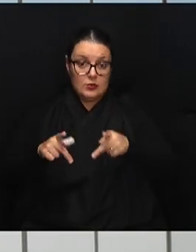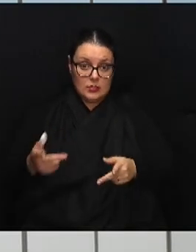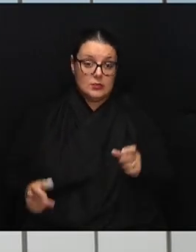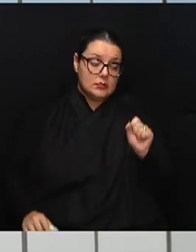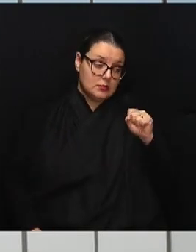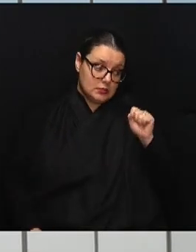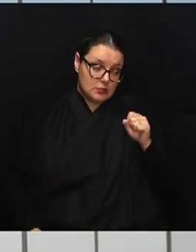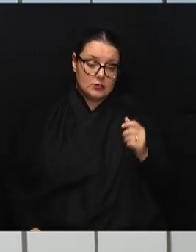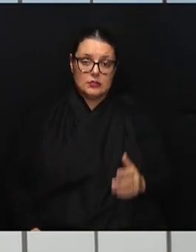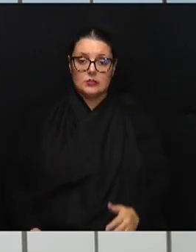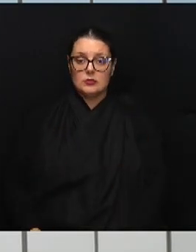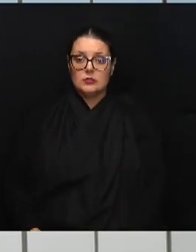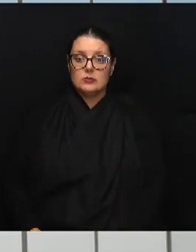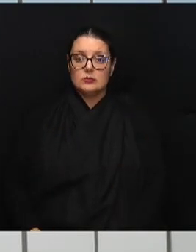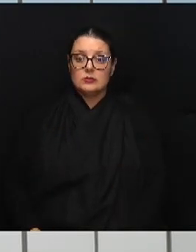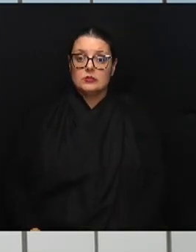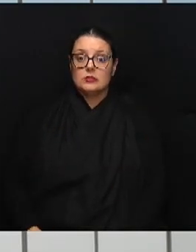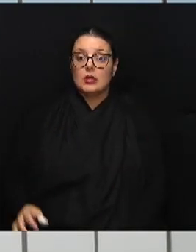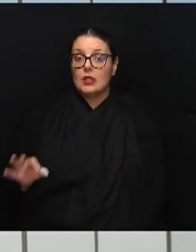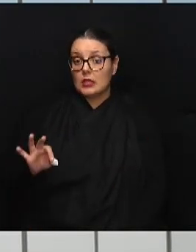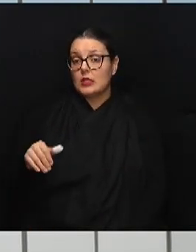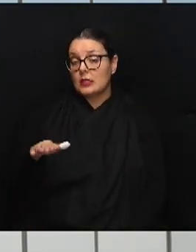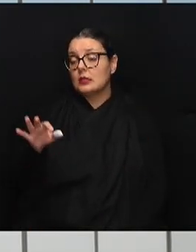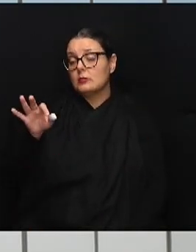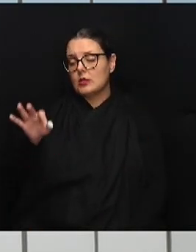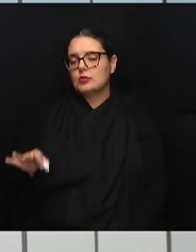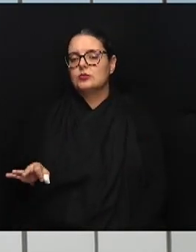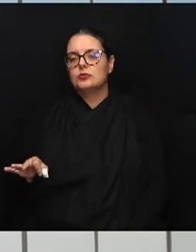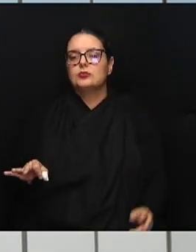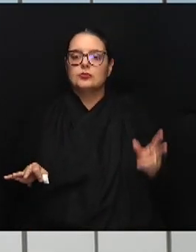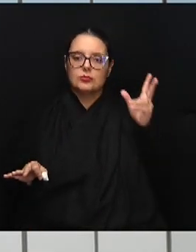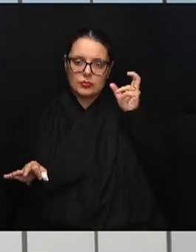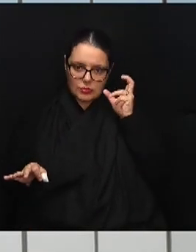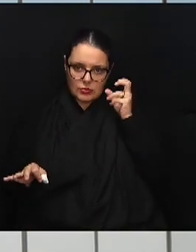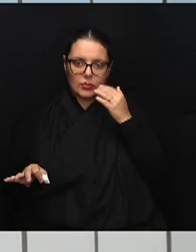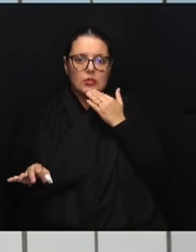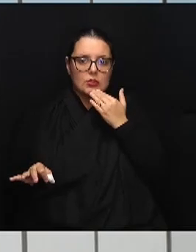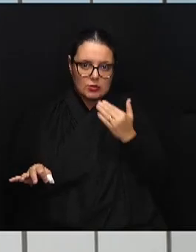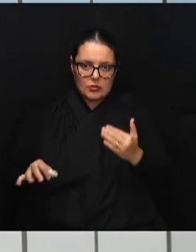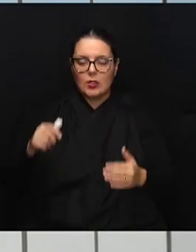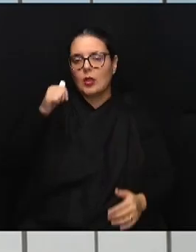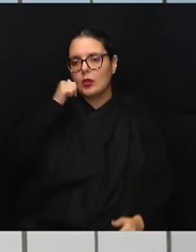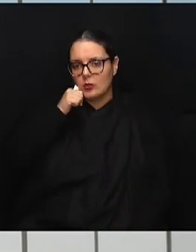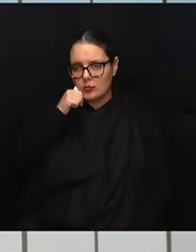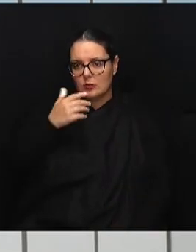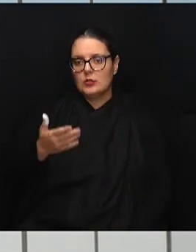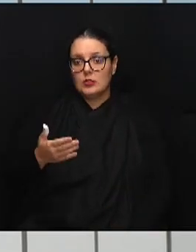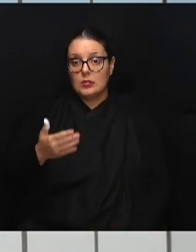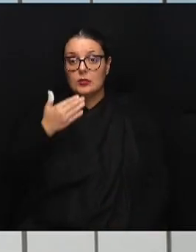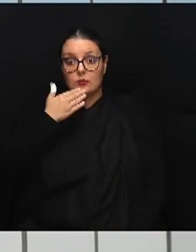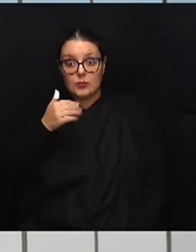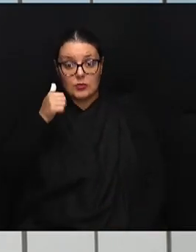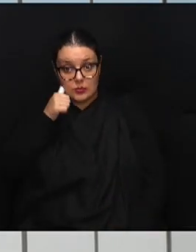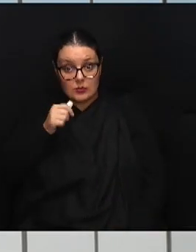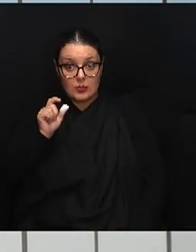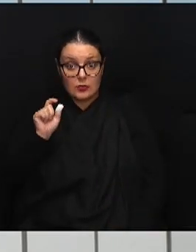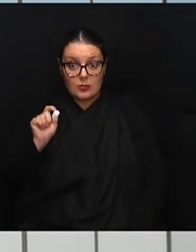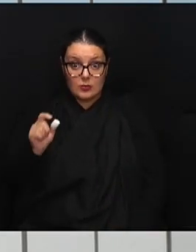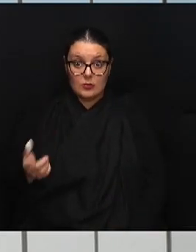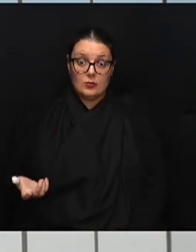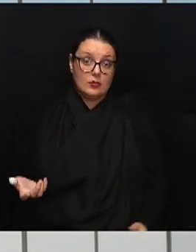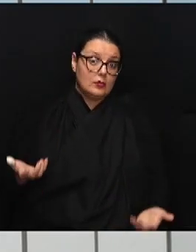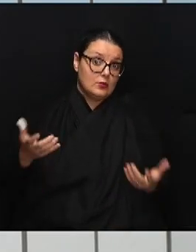Né? Então, nada mais justo do que ouvir as demandas femininas. E a demanda feminina é, eu não quero